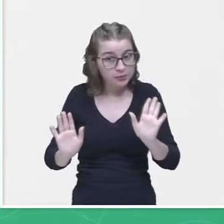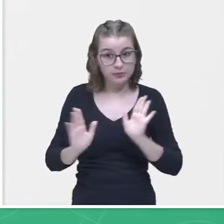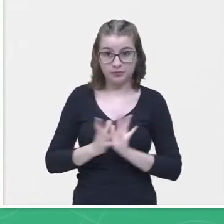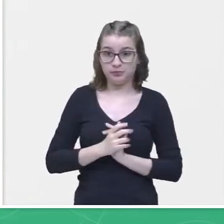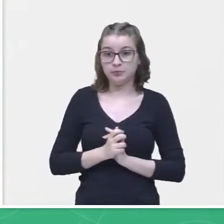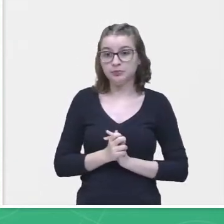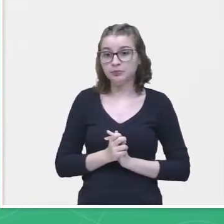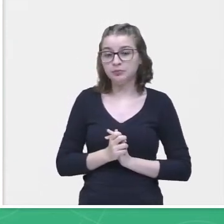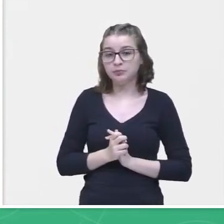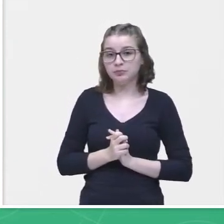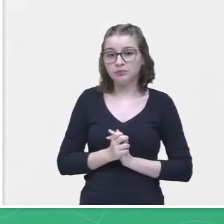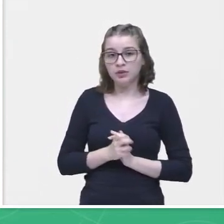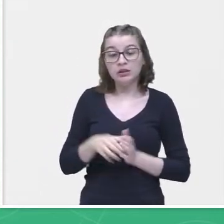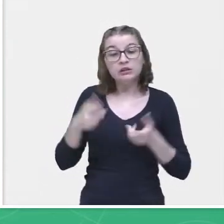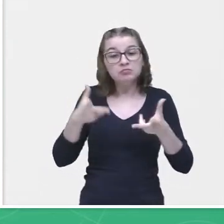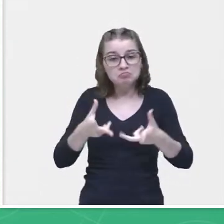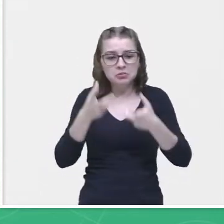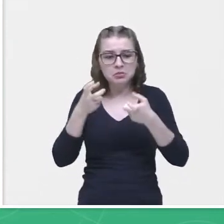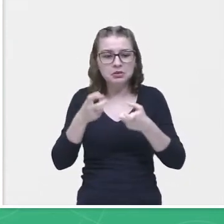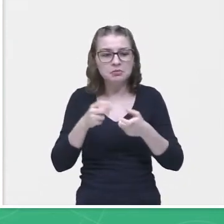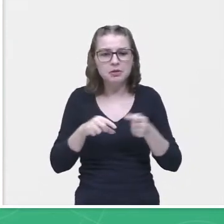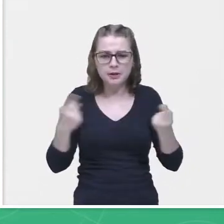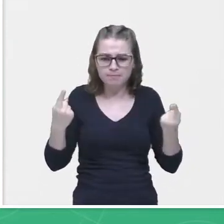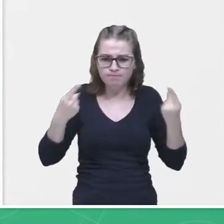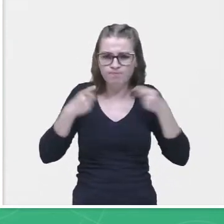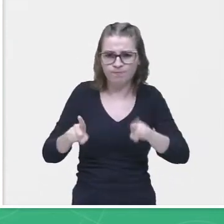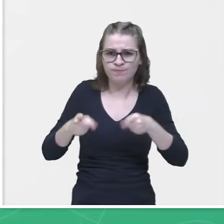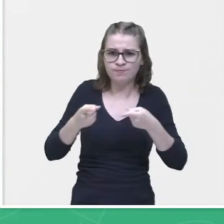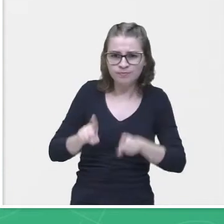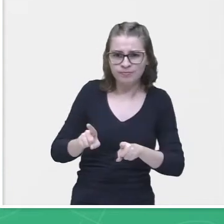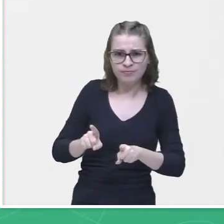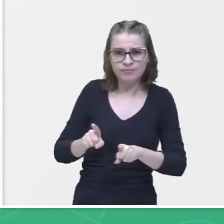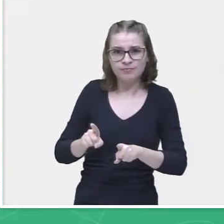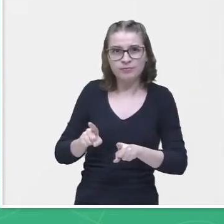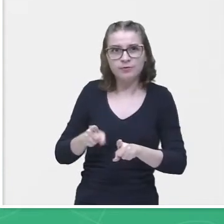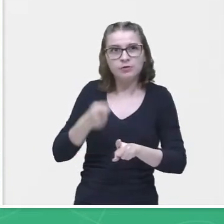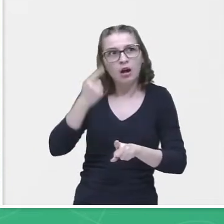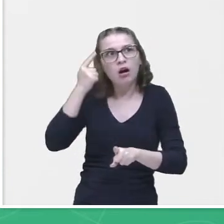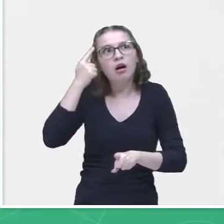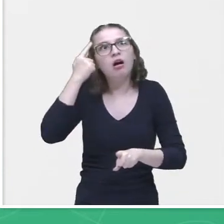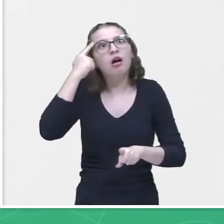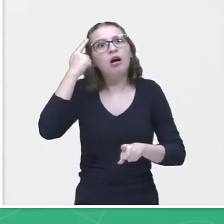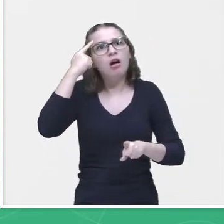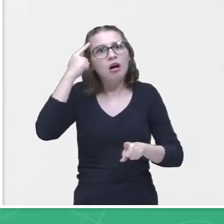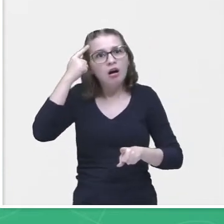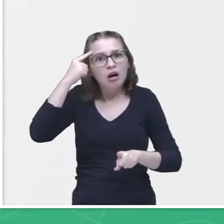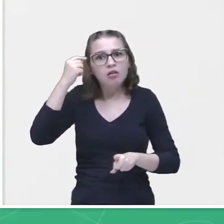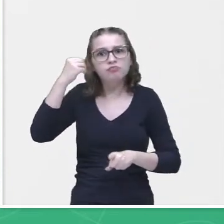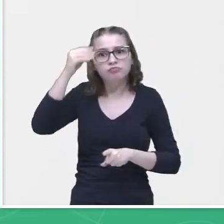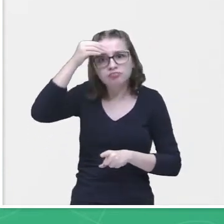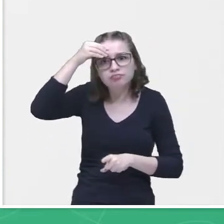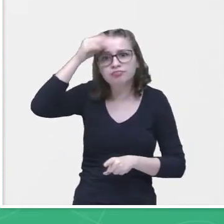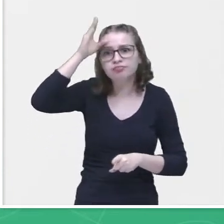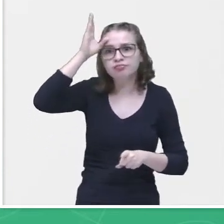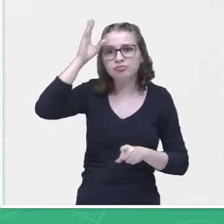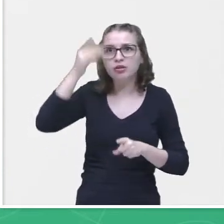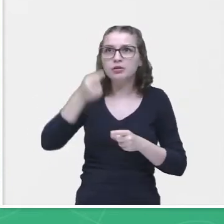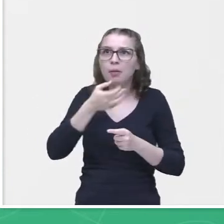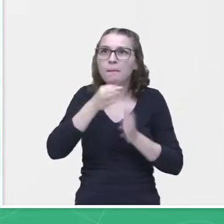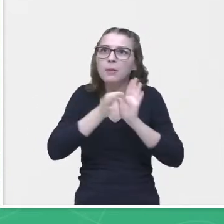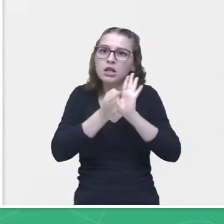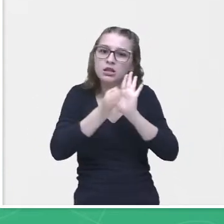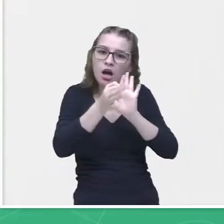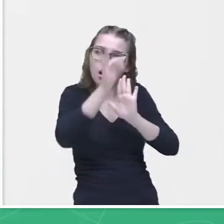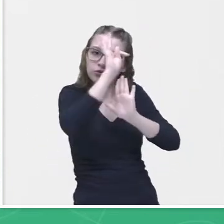ao pensar, ao ser provocado por nós agora, você foi percebendo que é possível construir um texto, um texto de